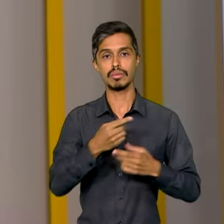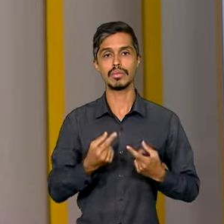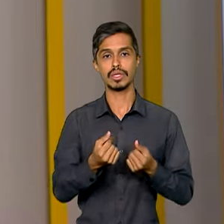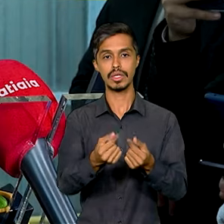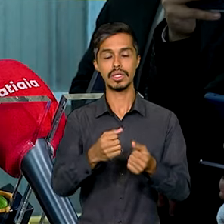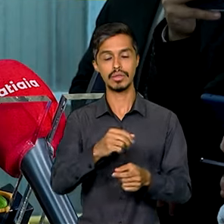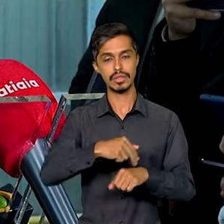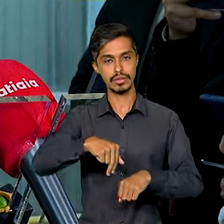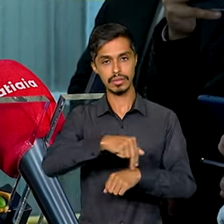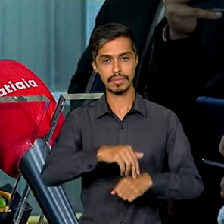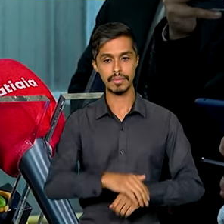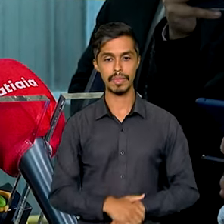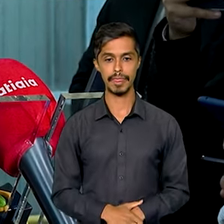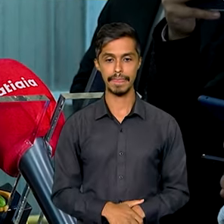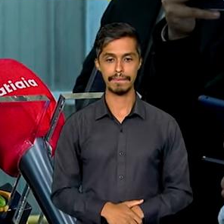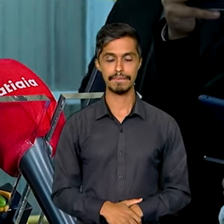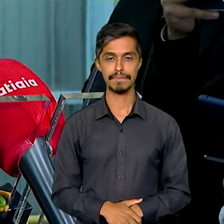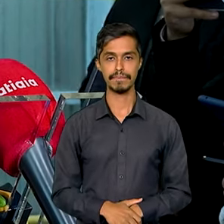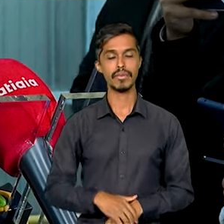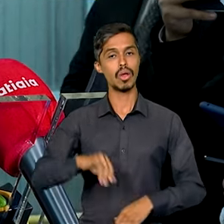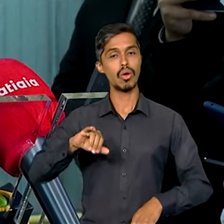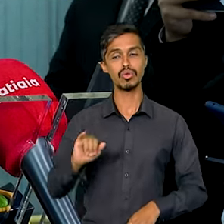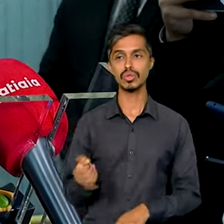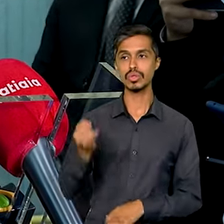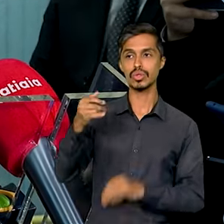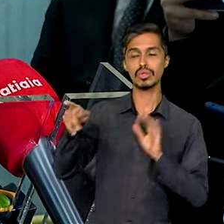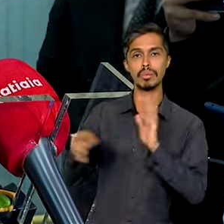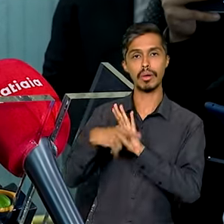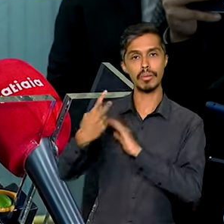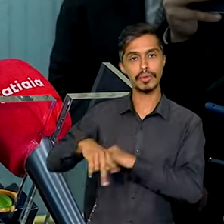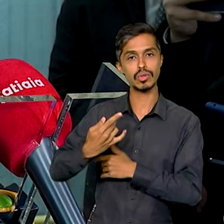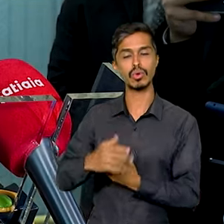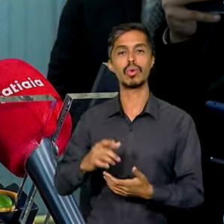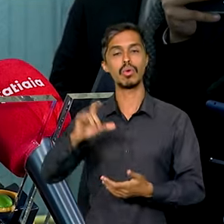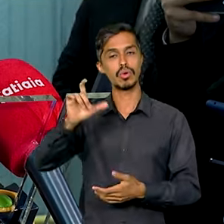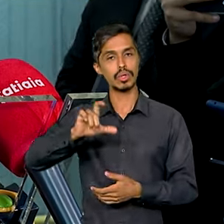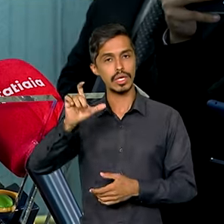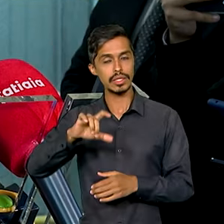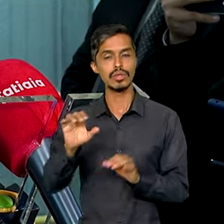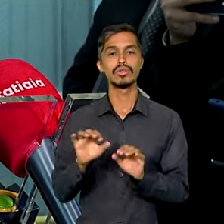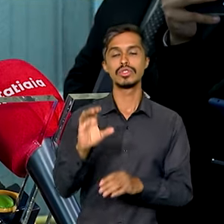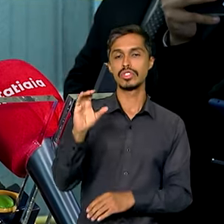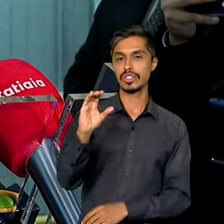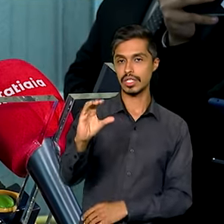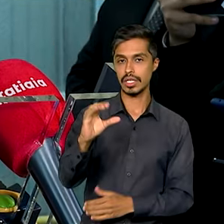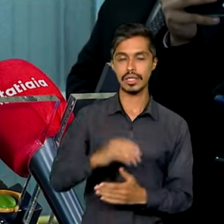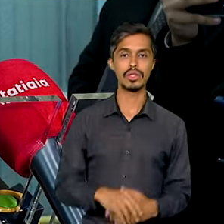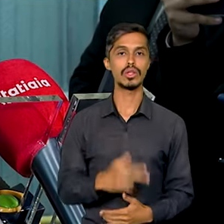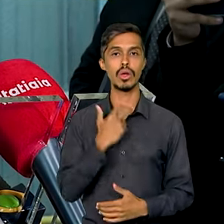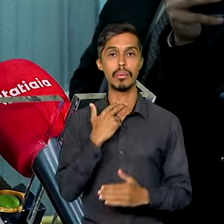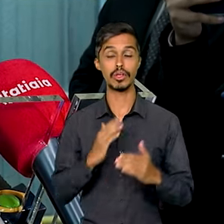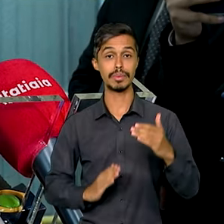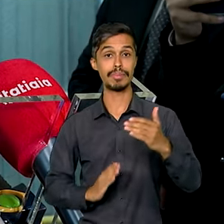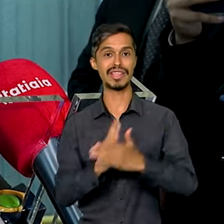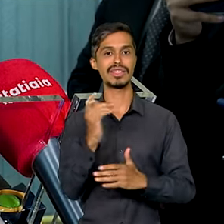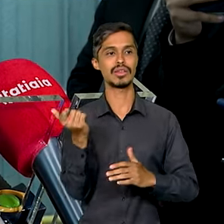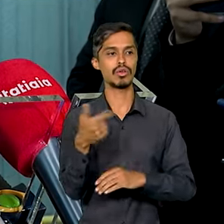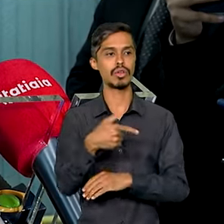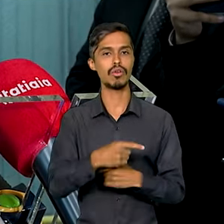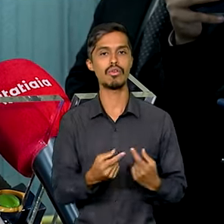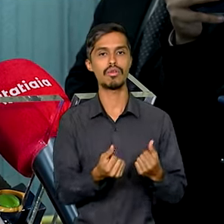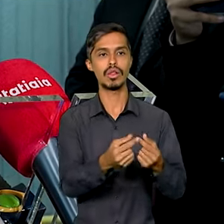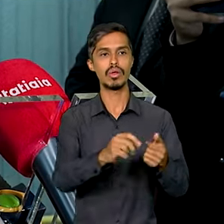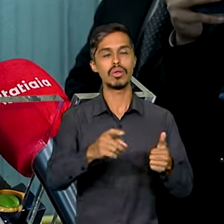ouvir. O juro do cartão de crédito não pode ser superior ao valor da dívida, ou